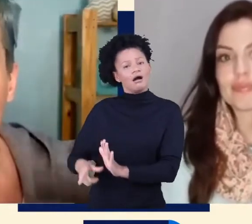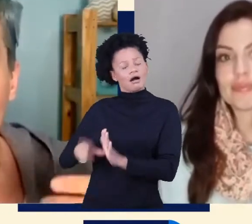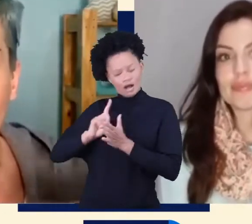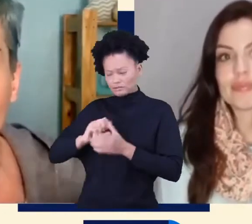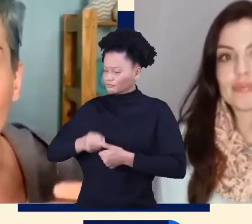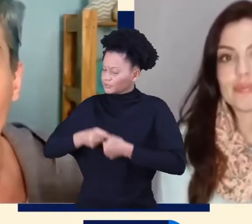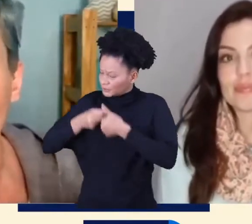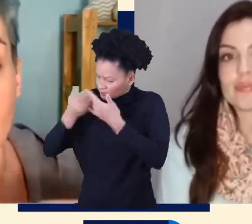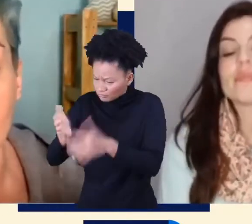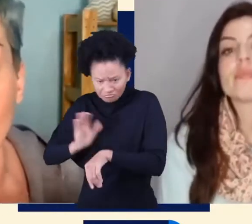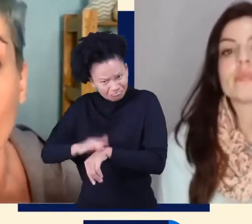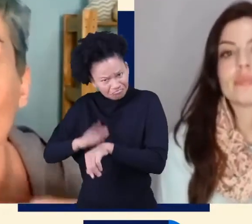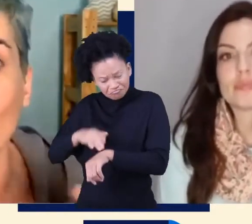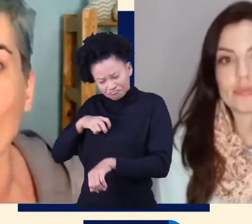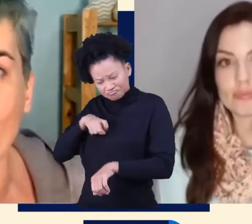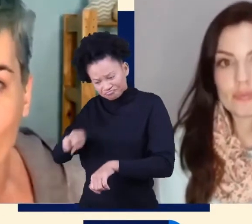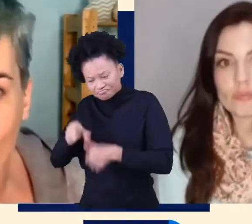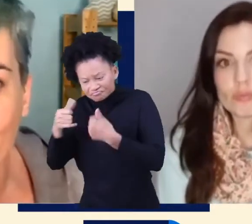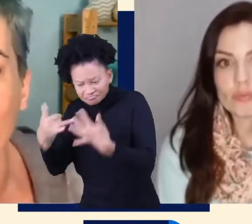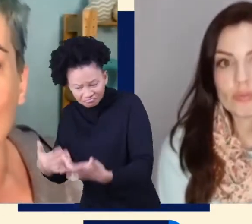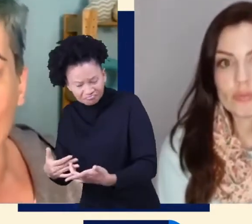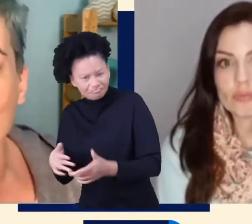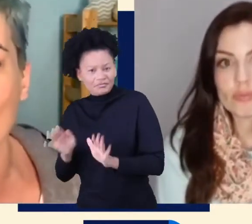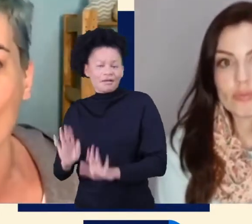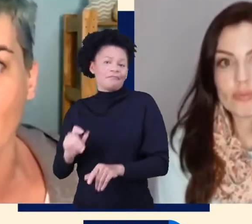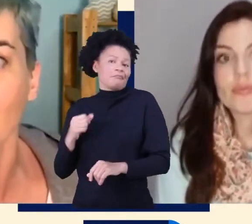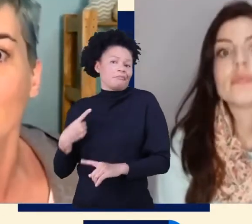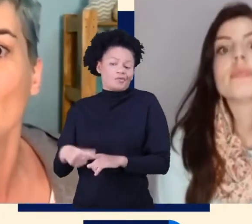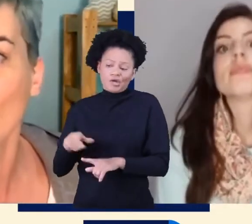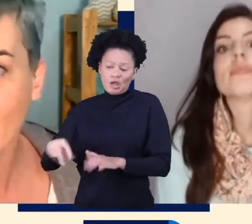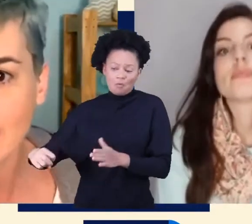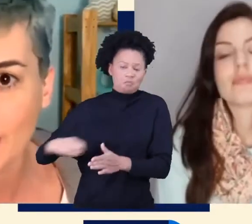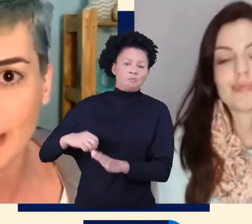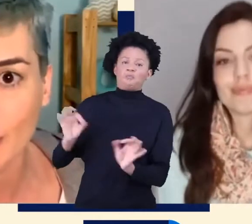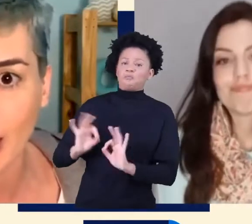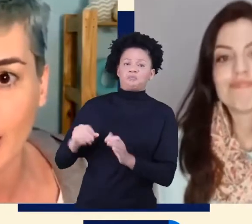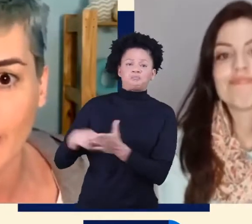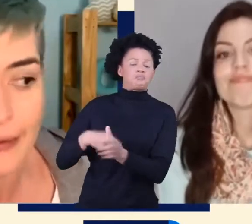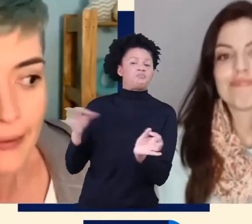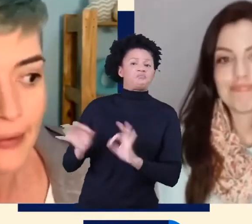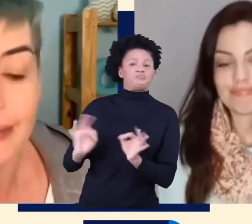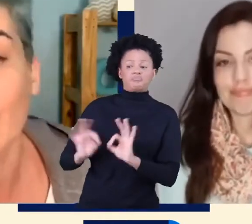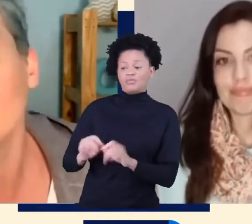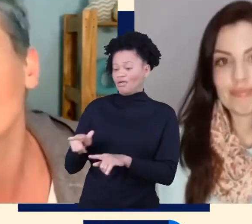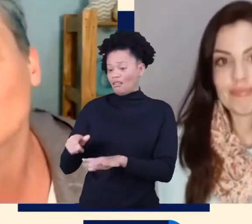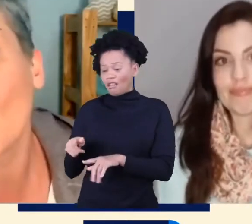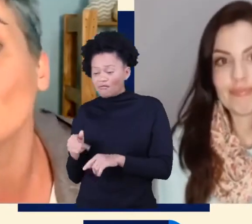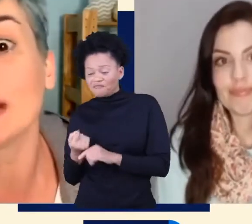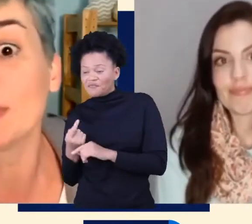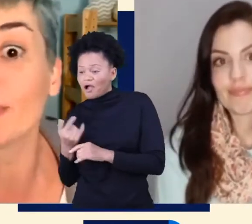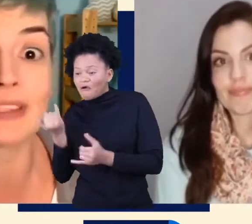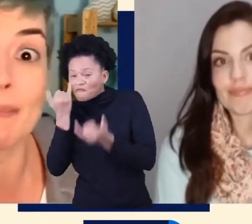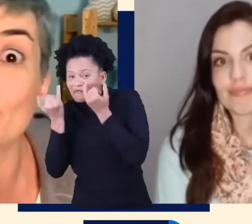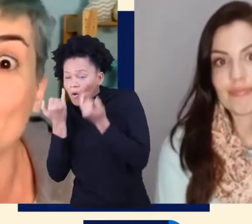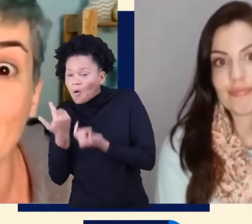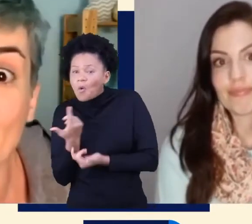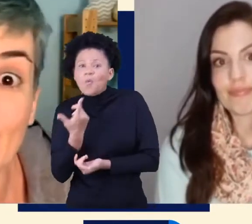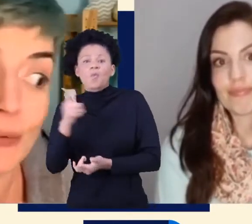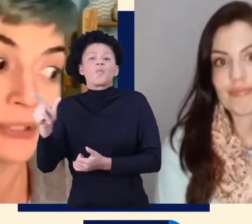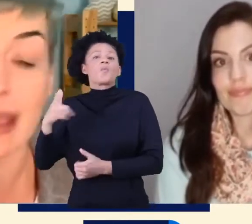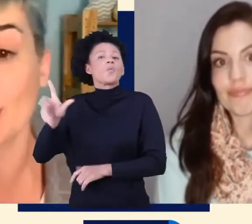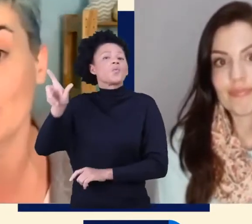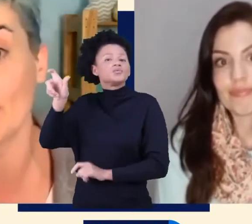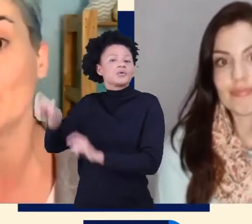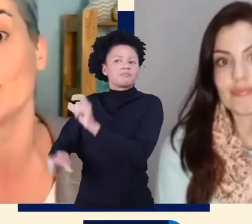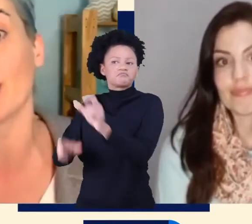precisa esperar que chegue, porque às vezes a pergunta nunca vai vir e ela vai se informar, ou vai saber com outra pessoa, vai saber pelos